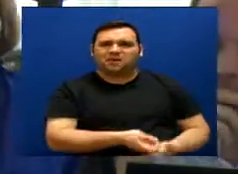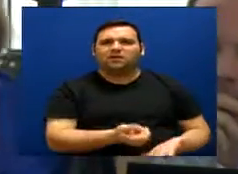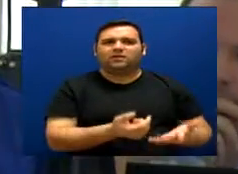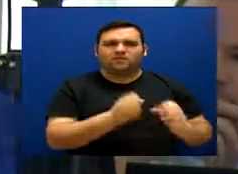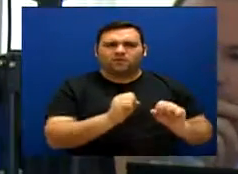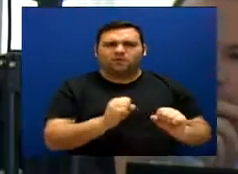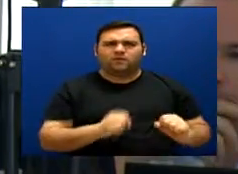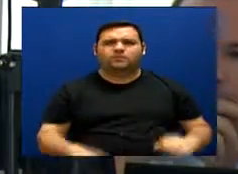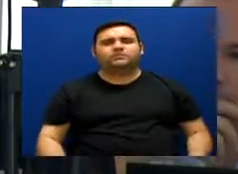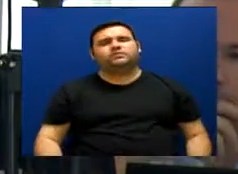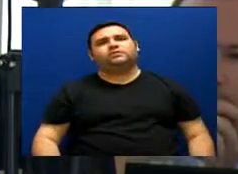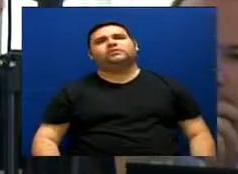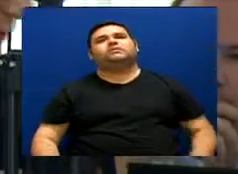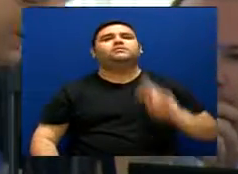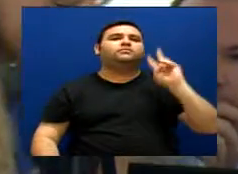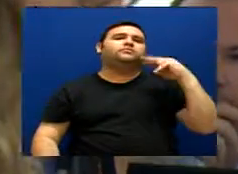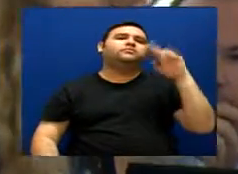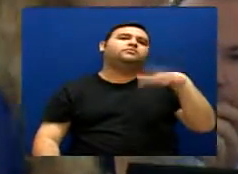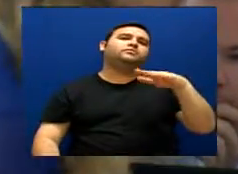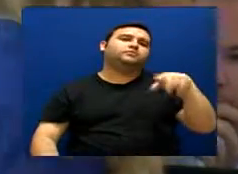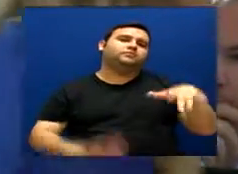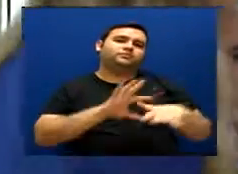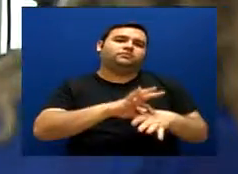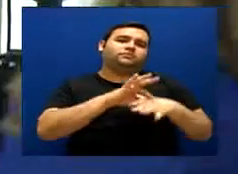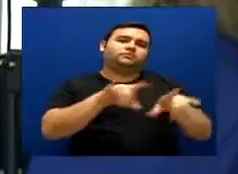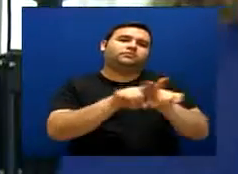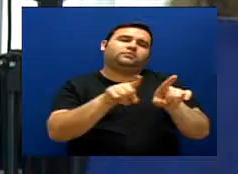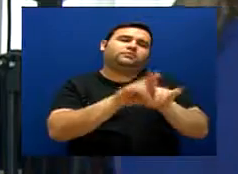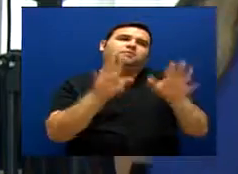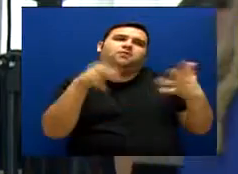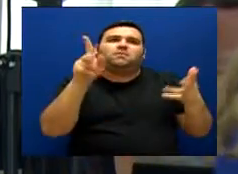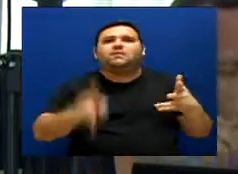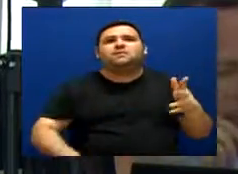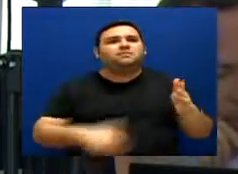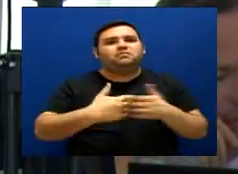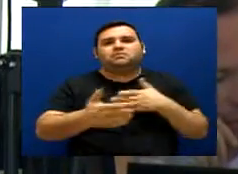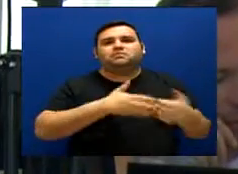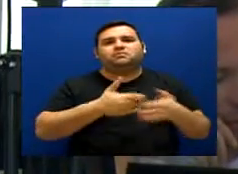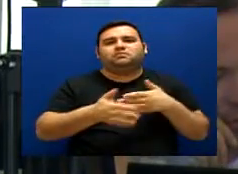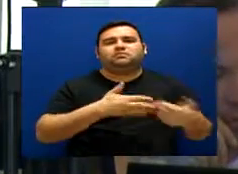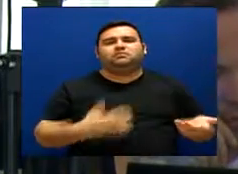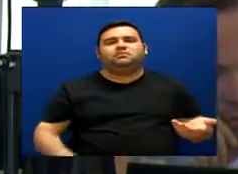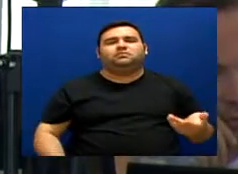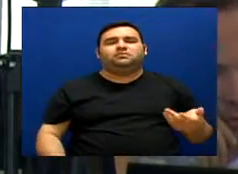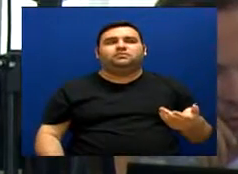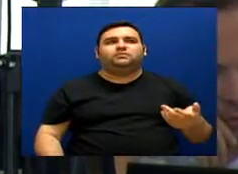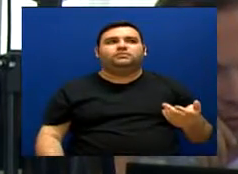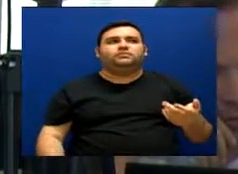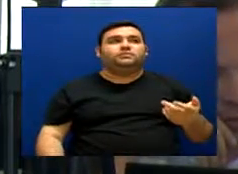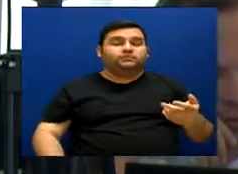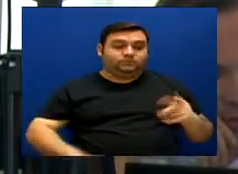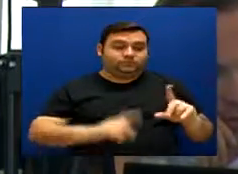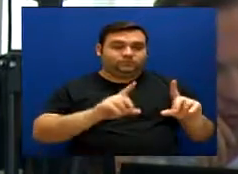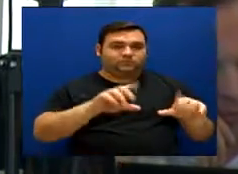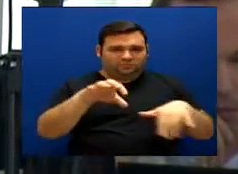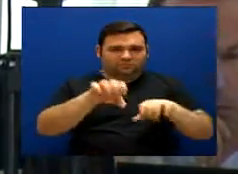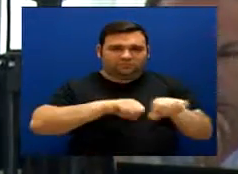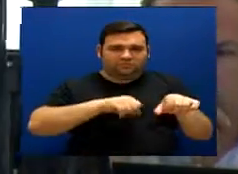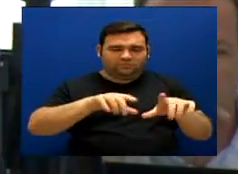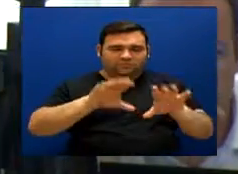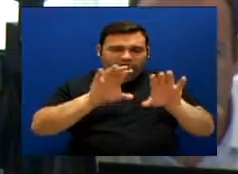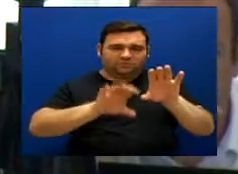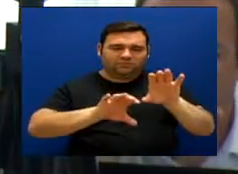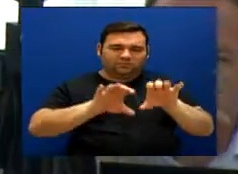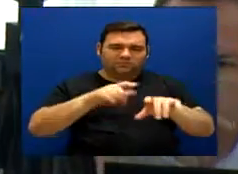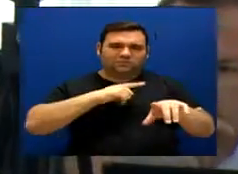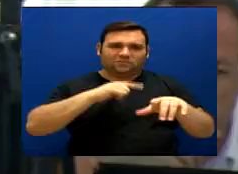Engenheiro Martinez, vereador Martinez, como líder, o presidente, ou quem poderia me informar se, se a certificação